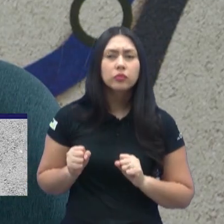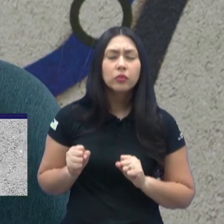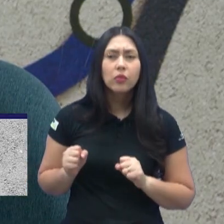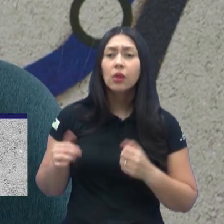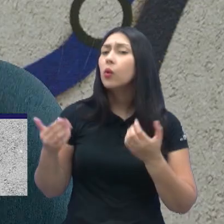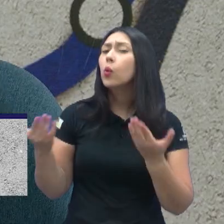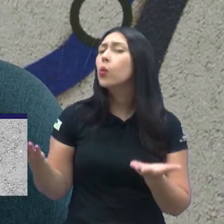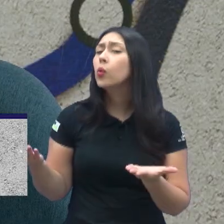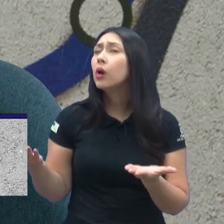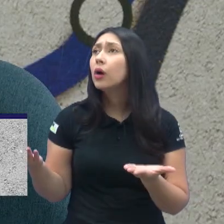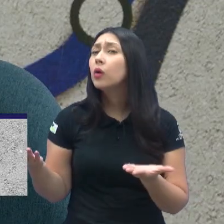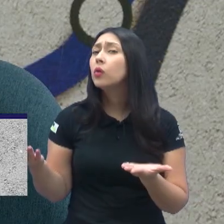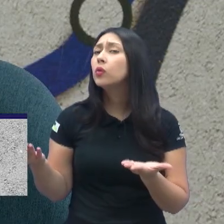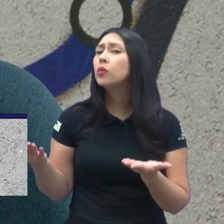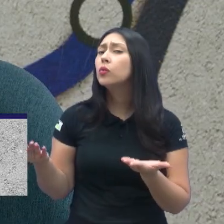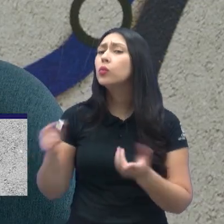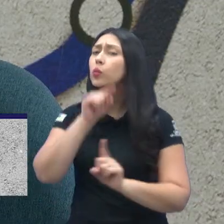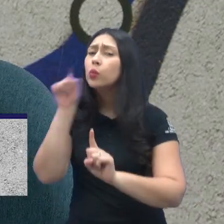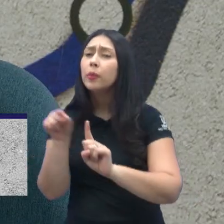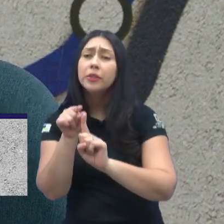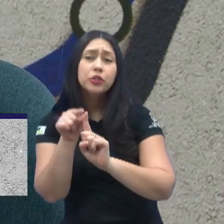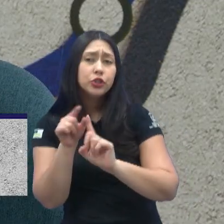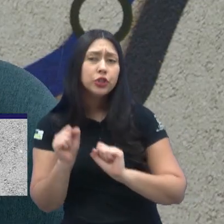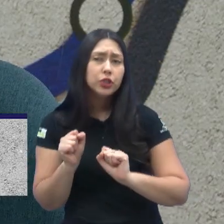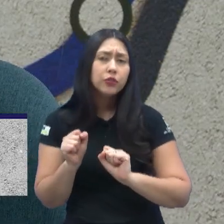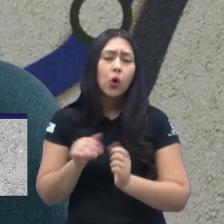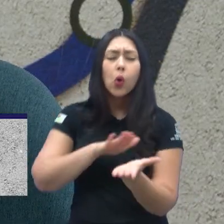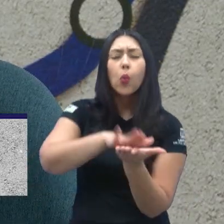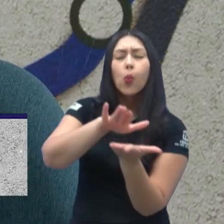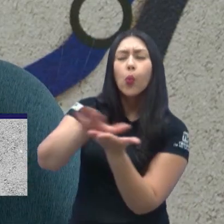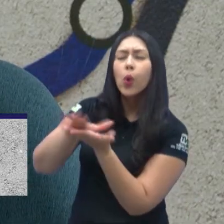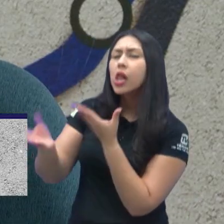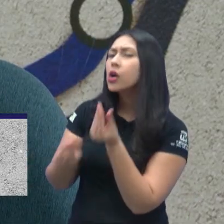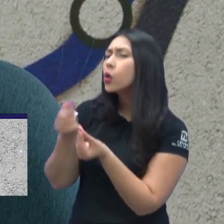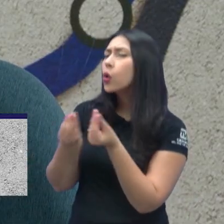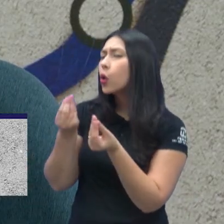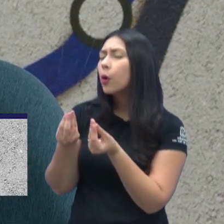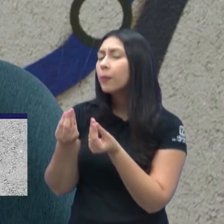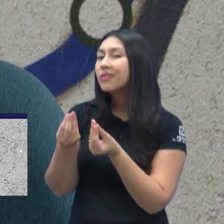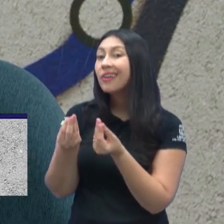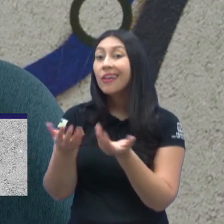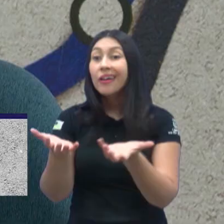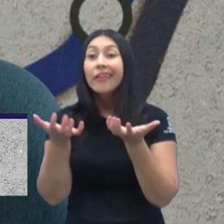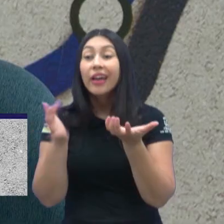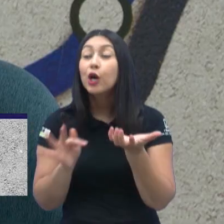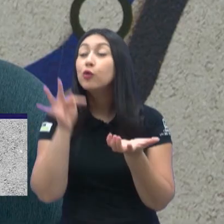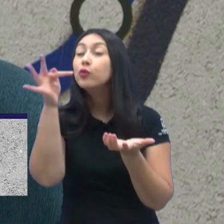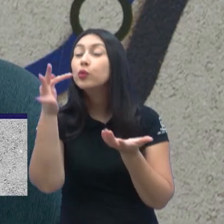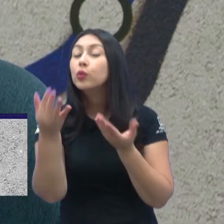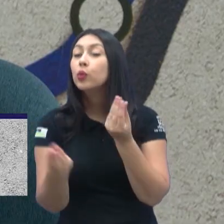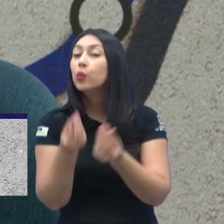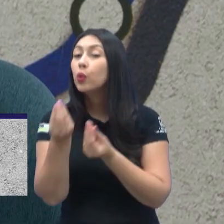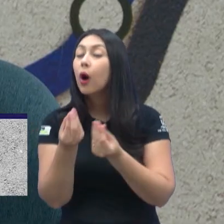né, a sua vontade, como são os seus gastos, como você se vê lá no futuro e também qual é a